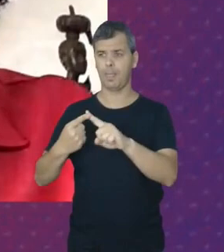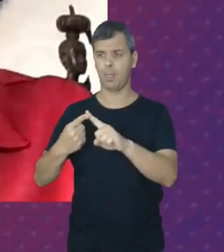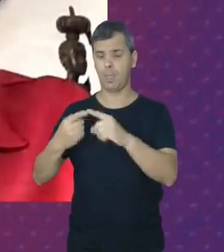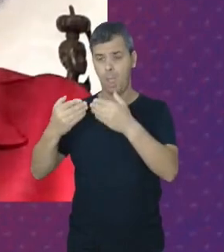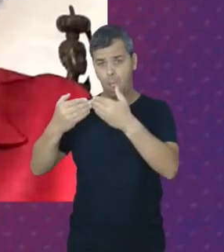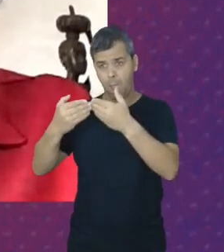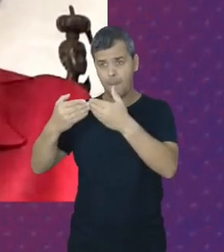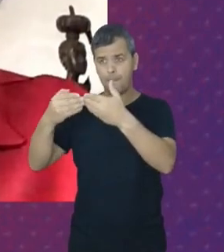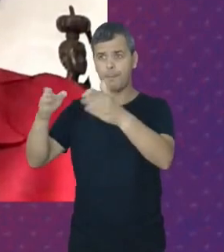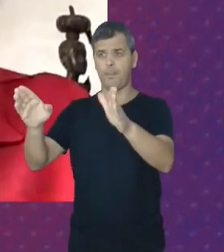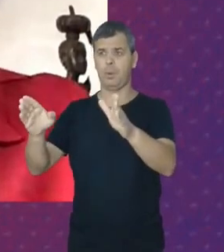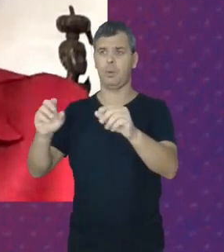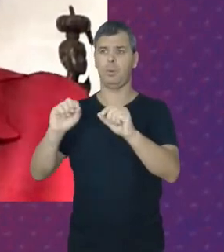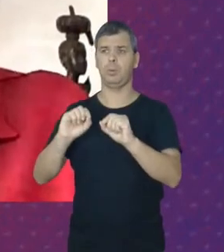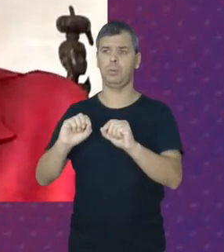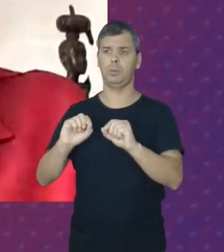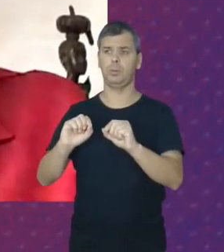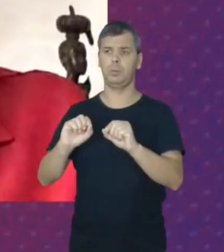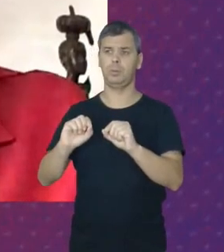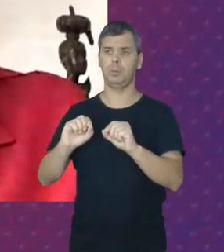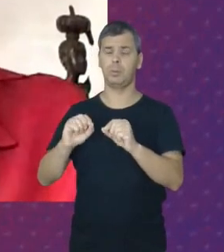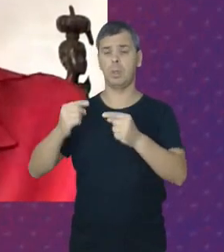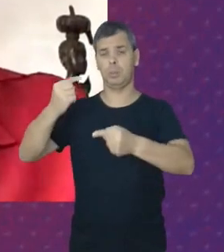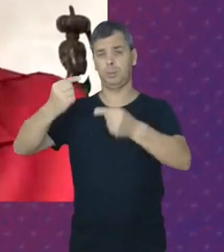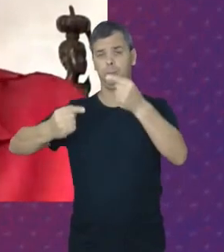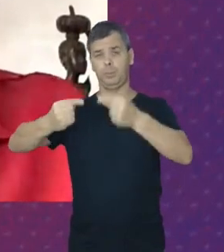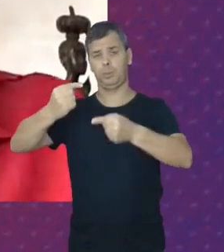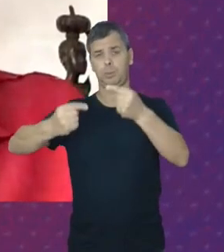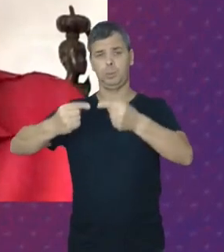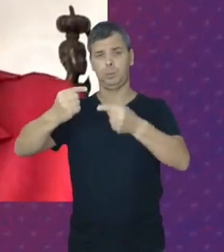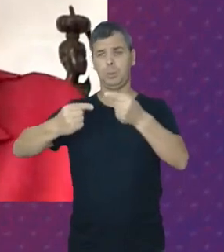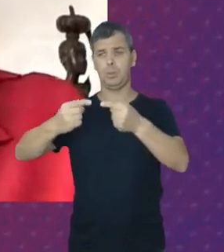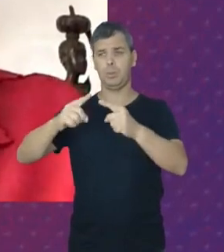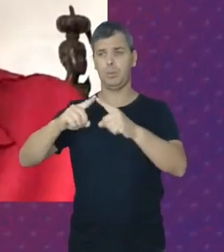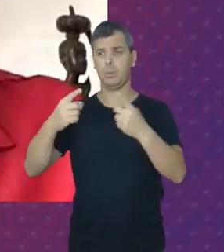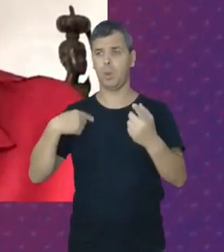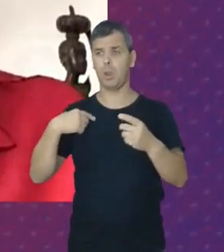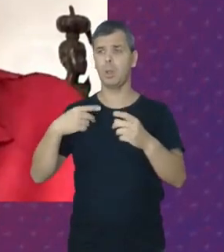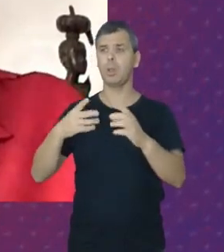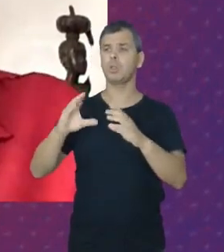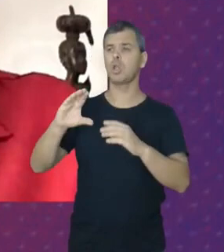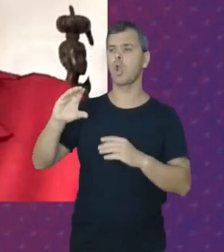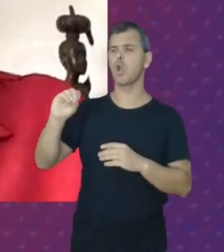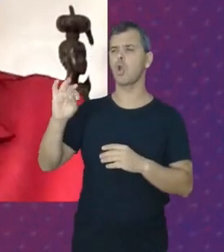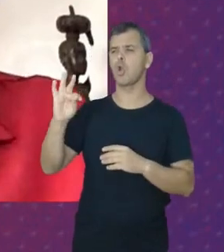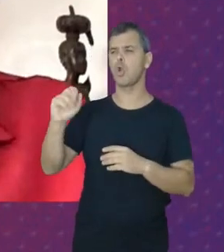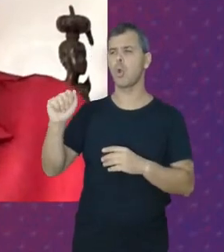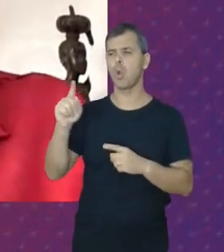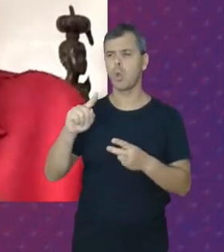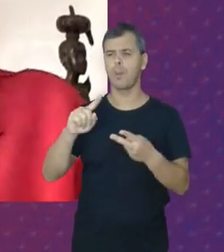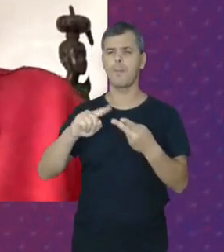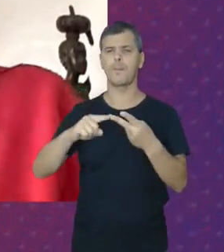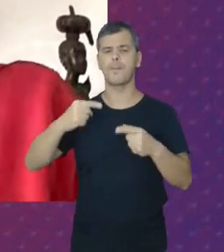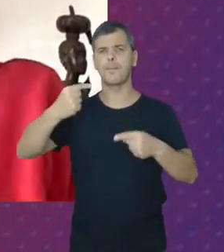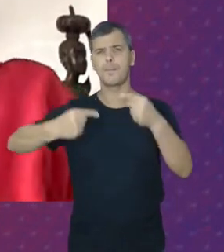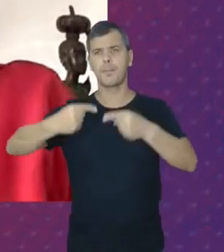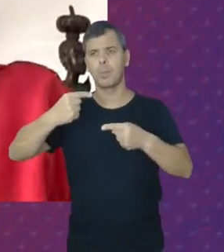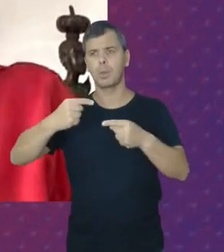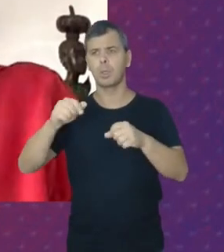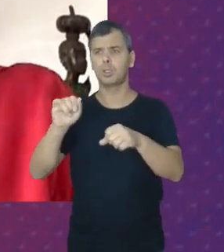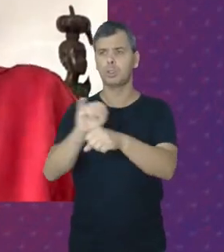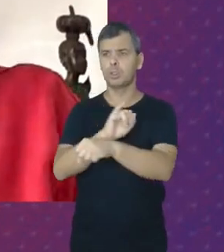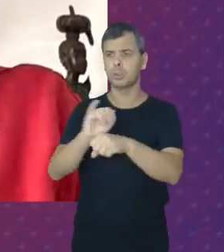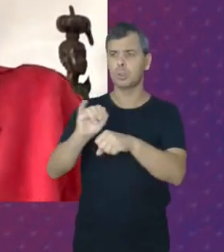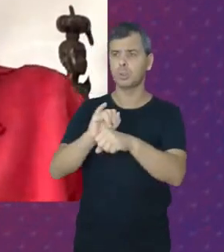abertura Das políticas As políticas De cotas As políticas De ações